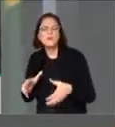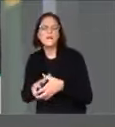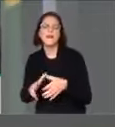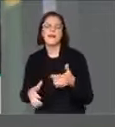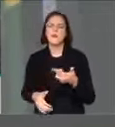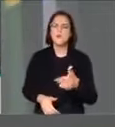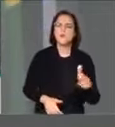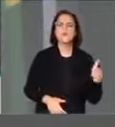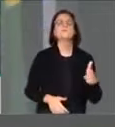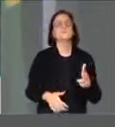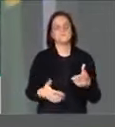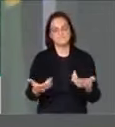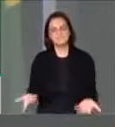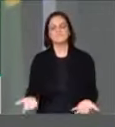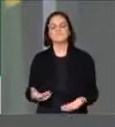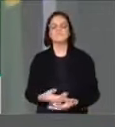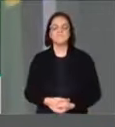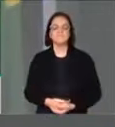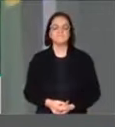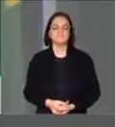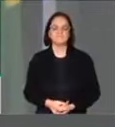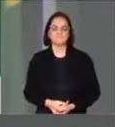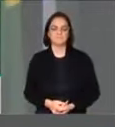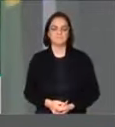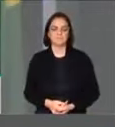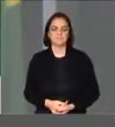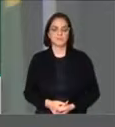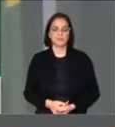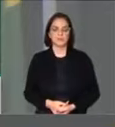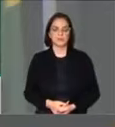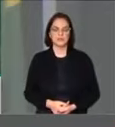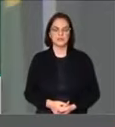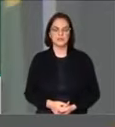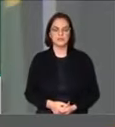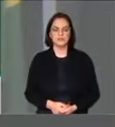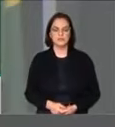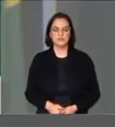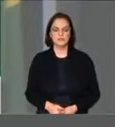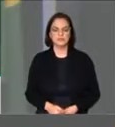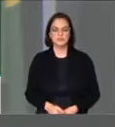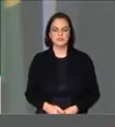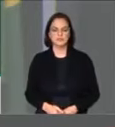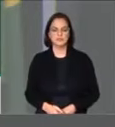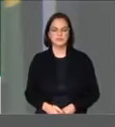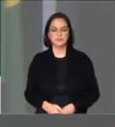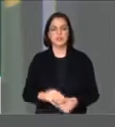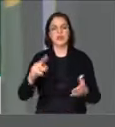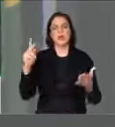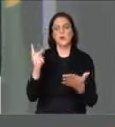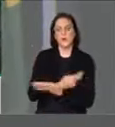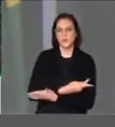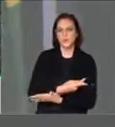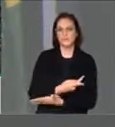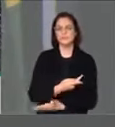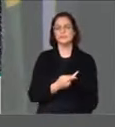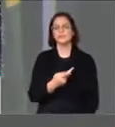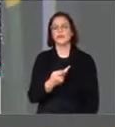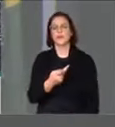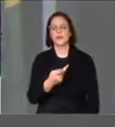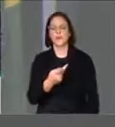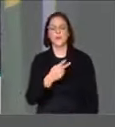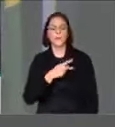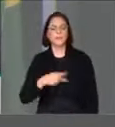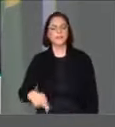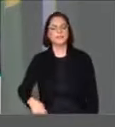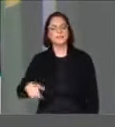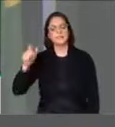que o tombamento do bar, ele se deu por um presidente negro. O que eu quero dizer? Eu acho